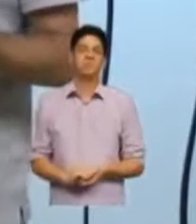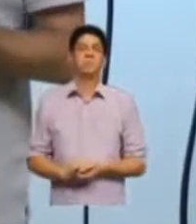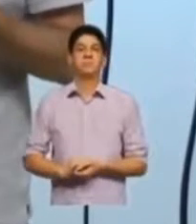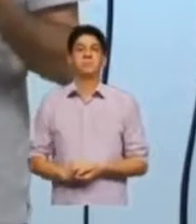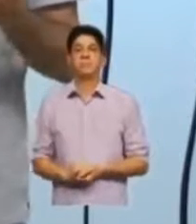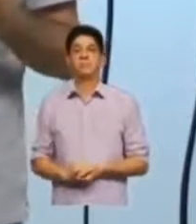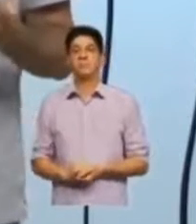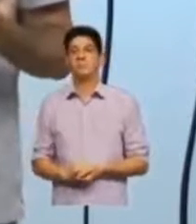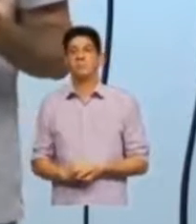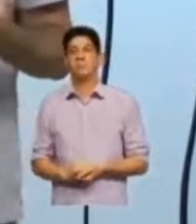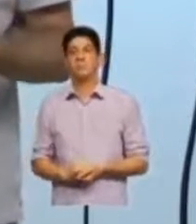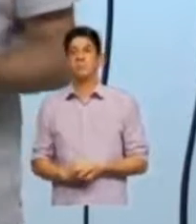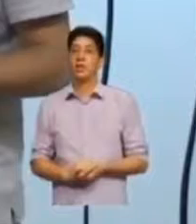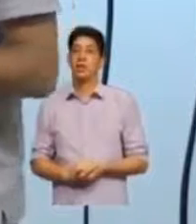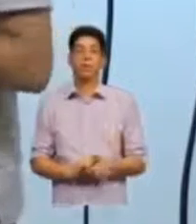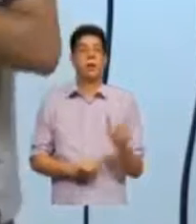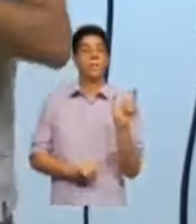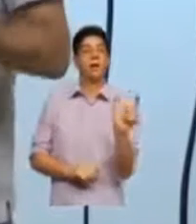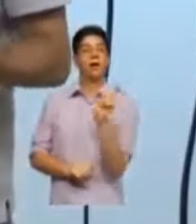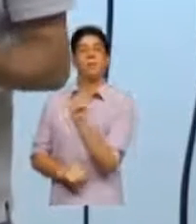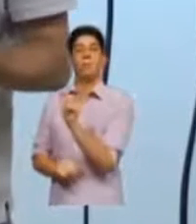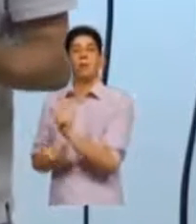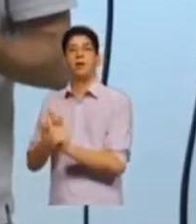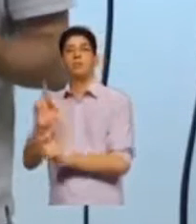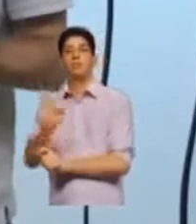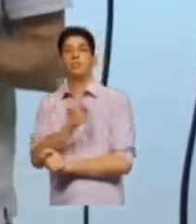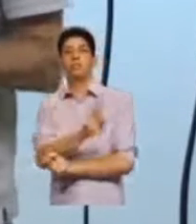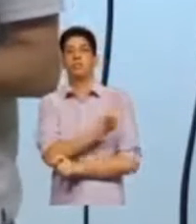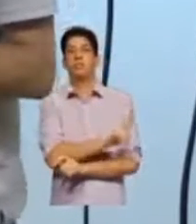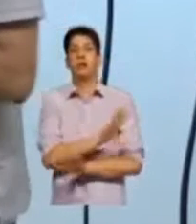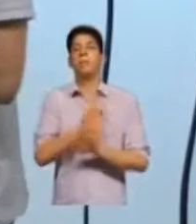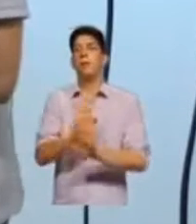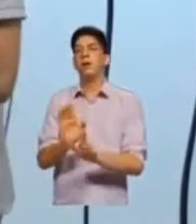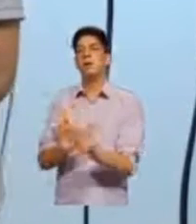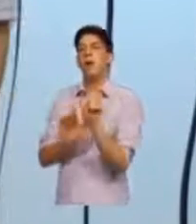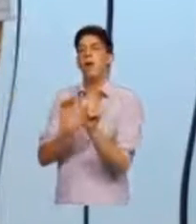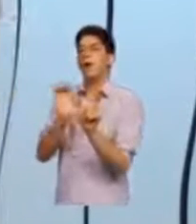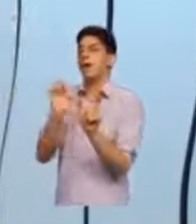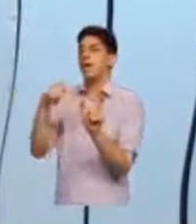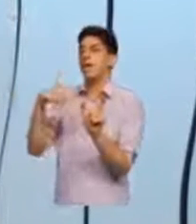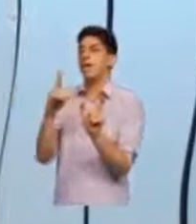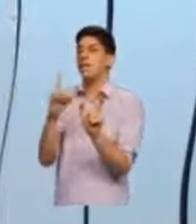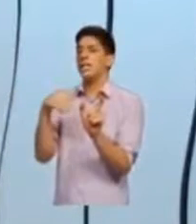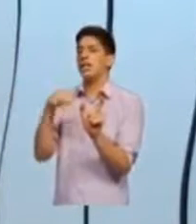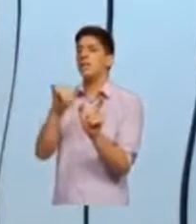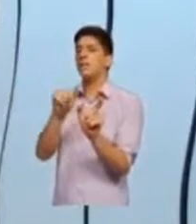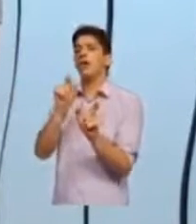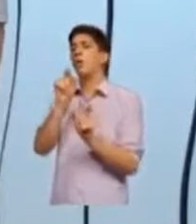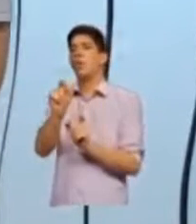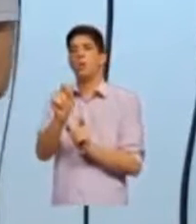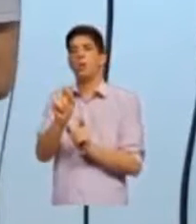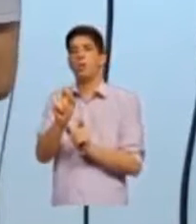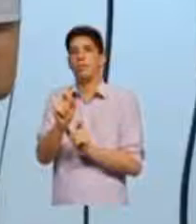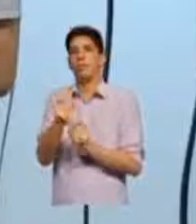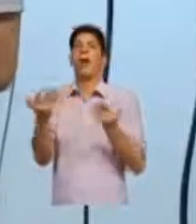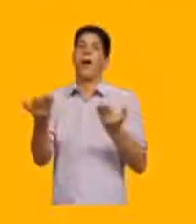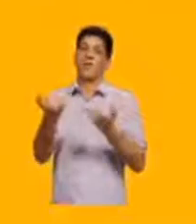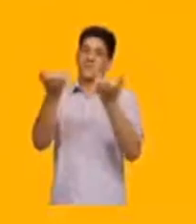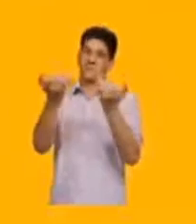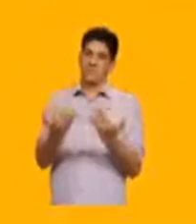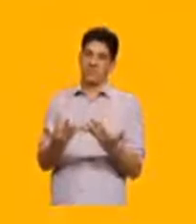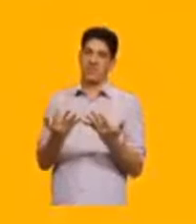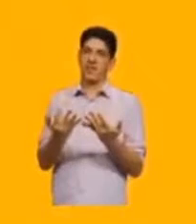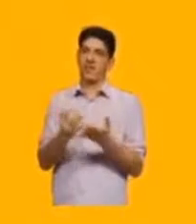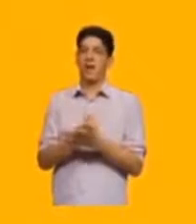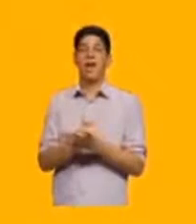Então, essas são as diferenças. E a endemia? O que é? A gente vai ver aqui agora. Endemia, ela não está